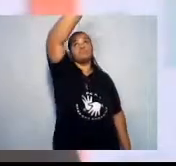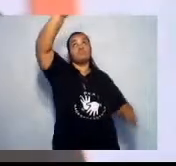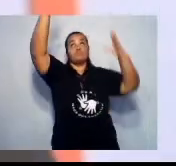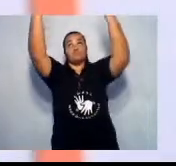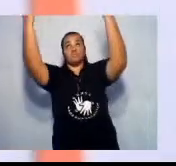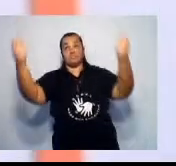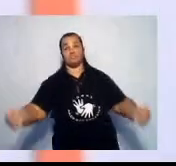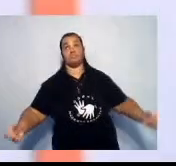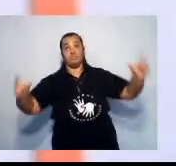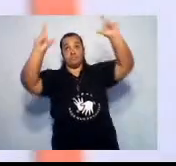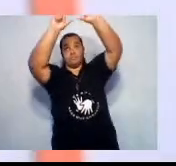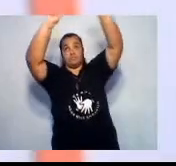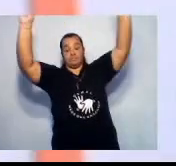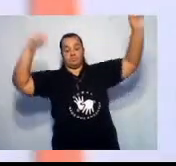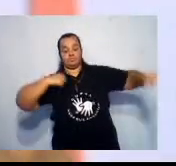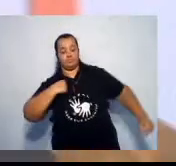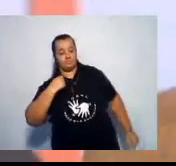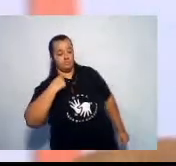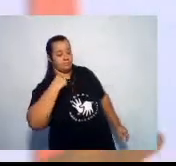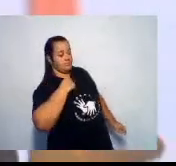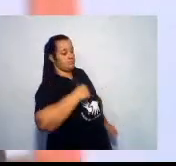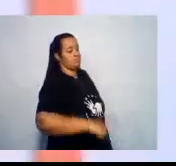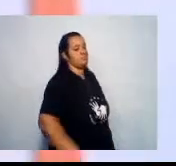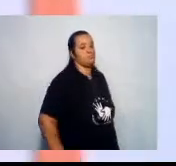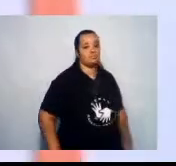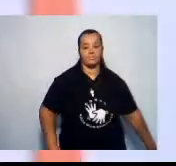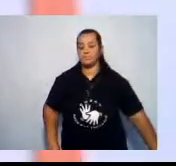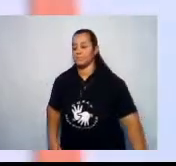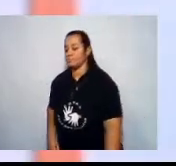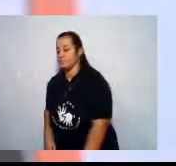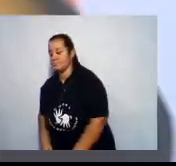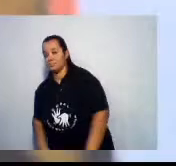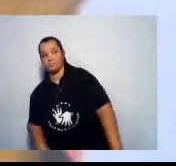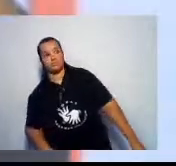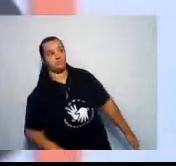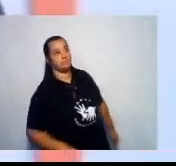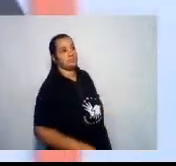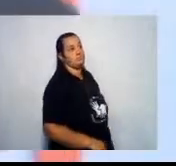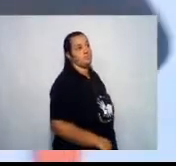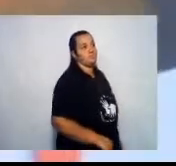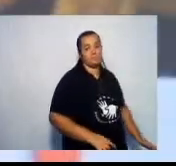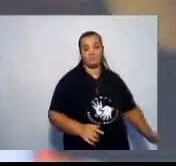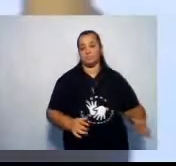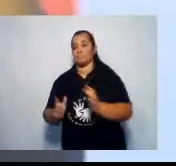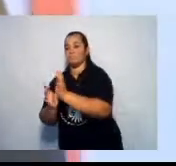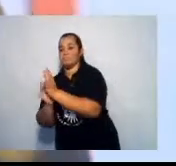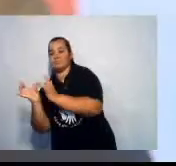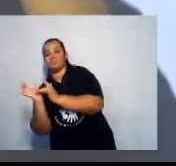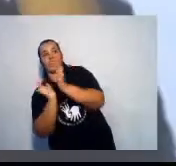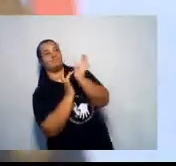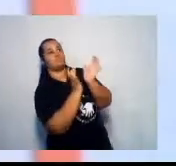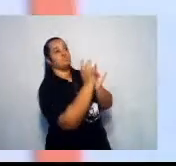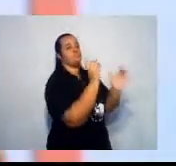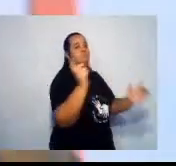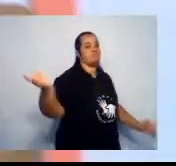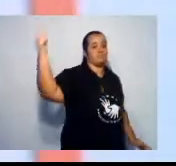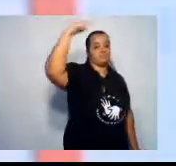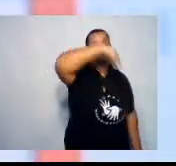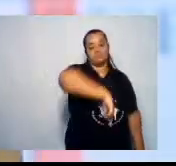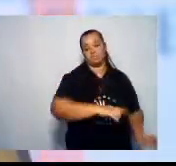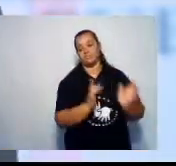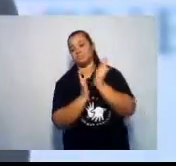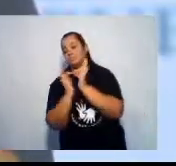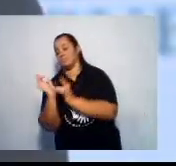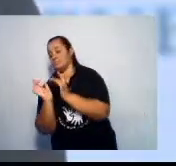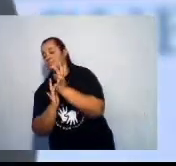e o sol guardando nossas roupas no varal. Vai, se vá! Tu vens,